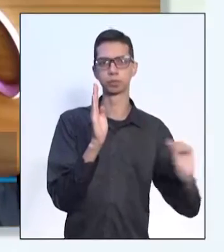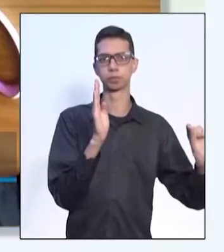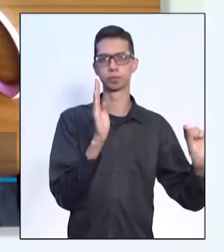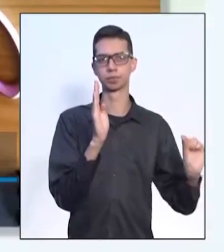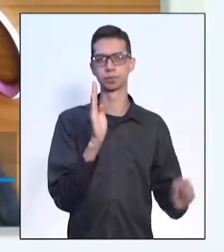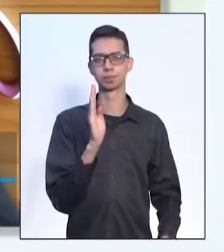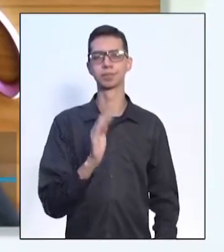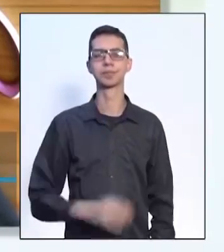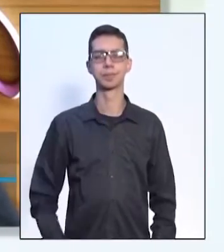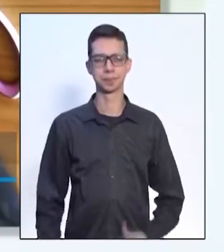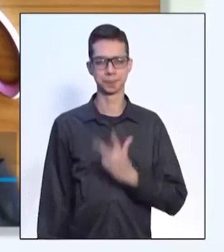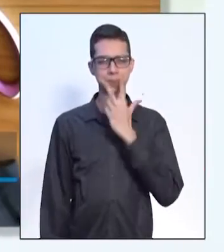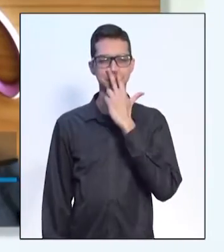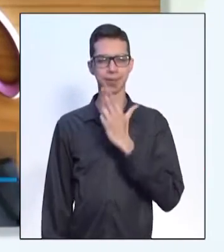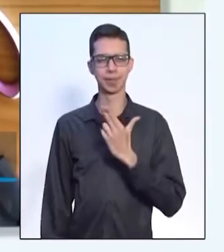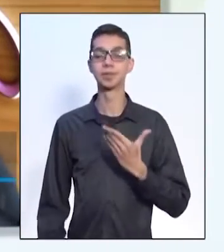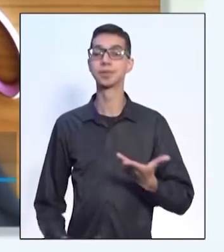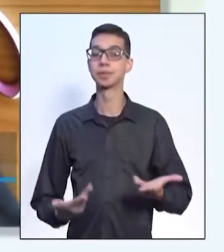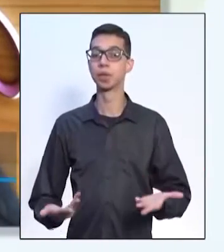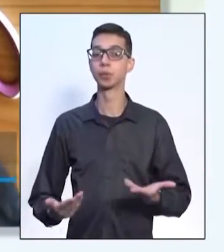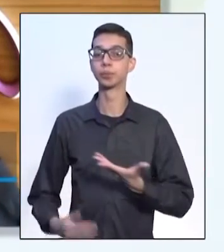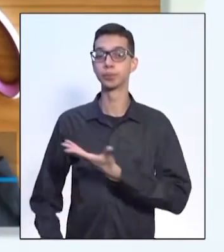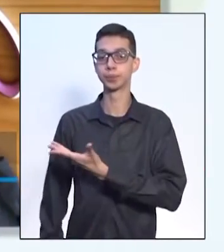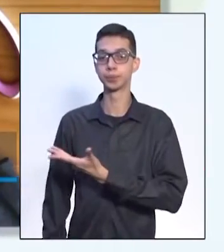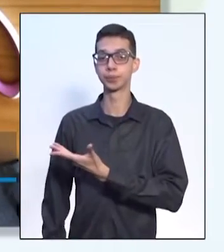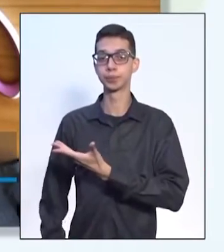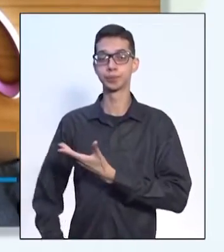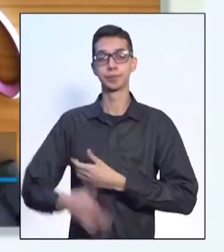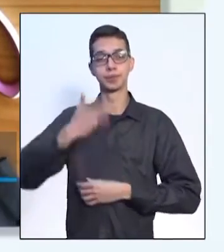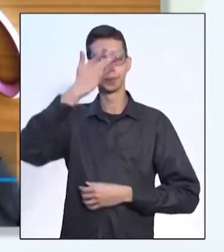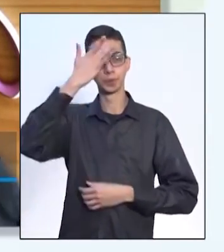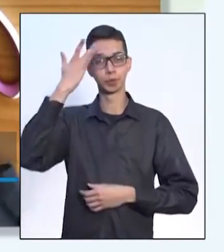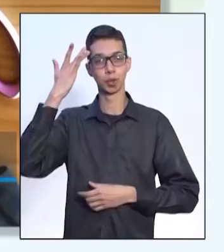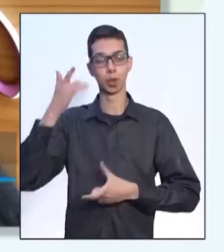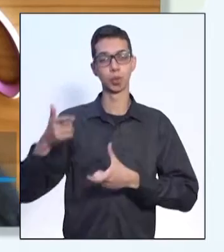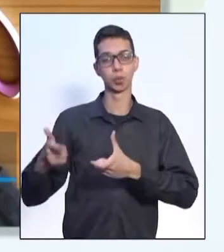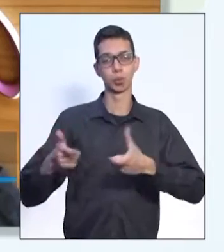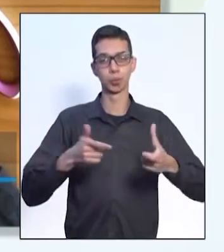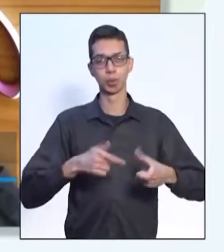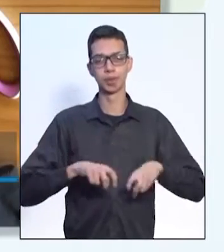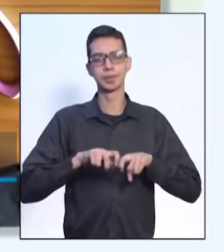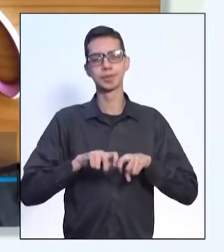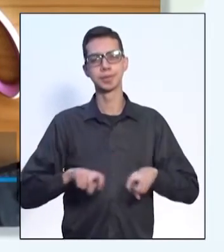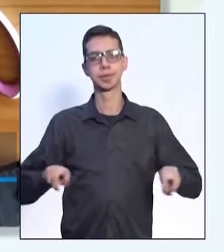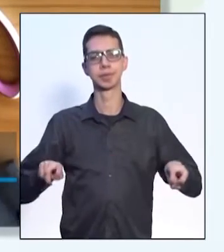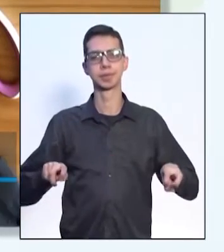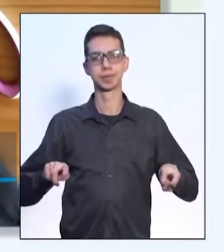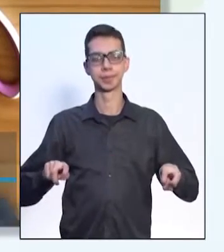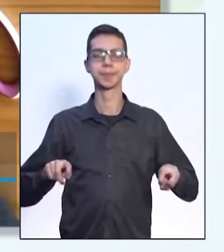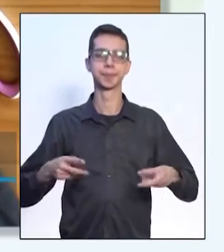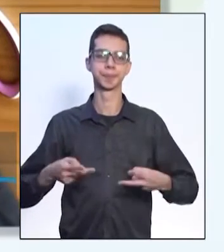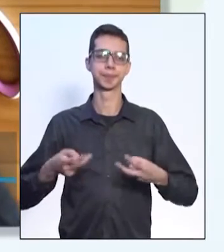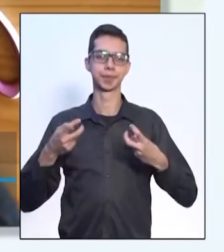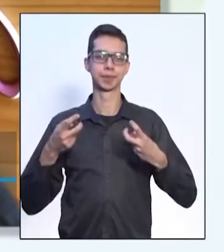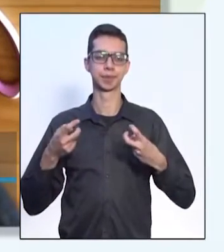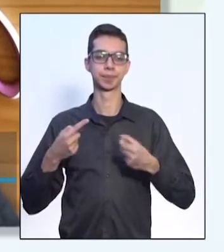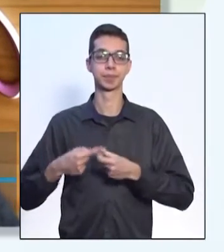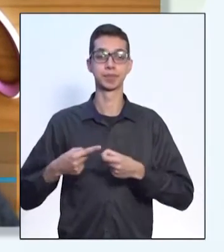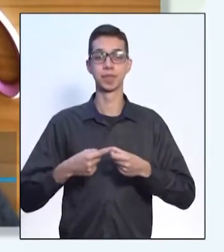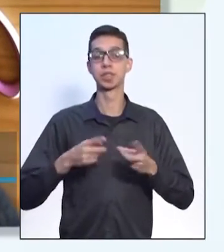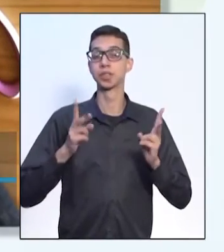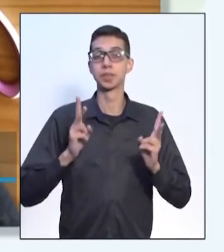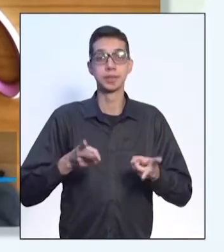nas ruas, né? Então aqui as pessoas estão sentadas nesses lugares que normalmente o que a gente vê nas grandes cidades é serem ocupados por objetos